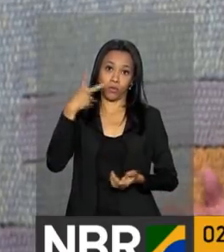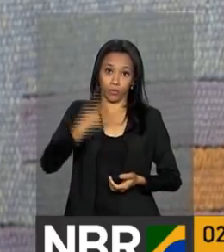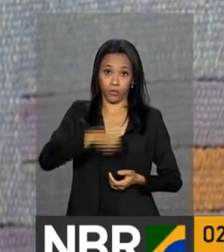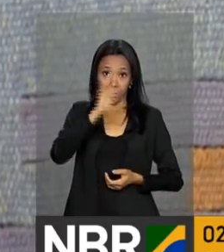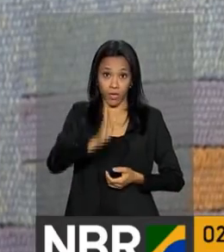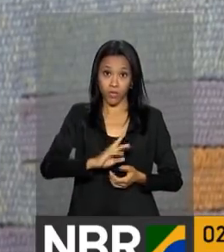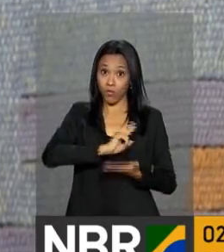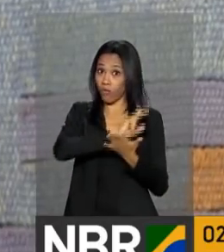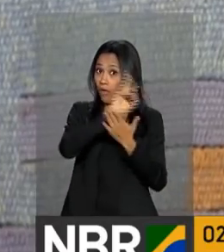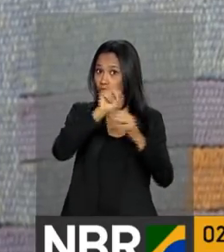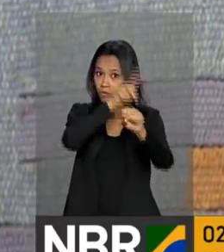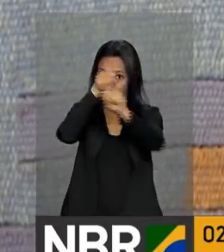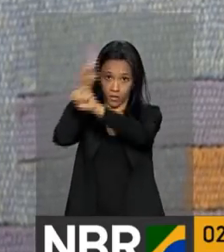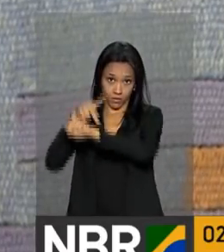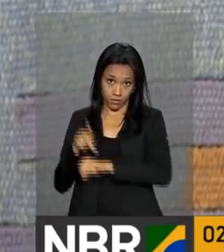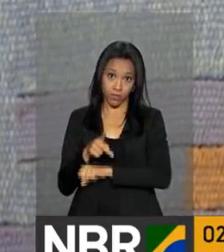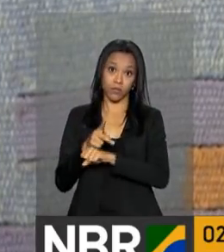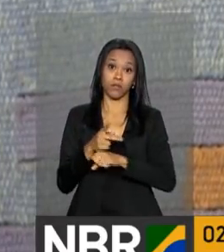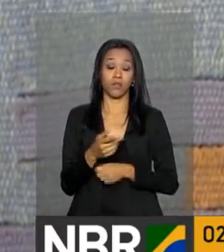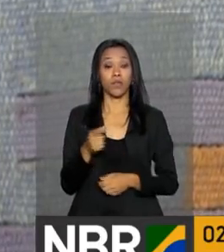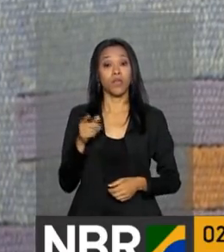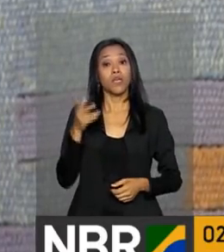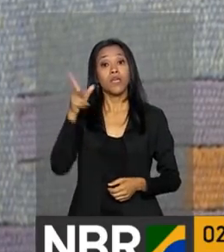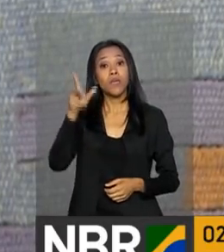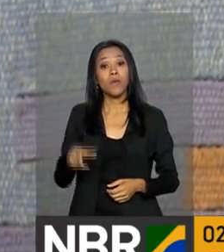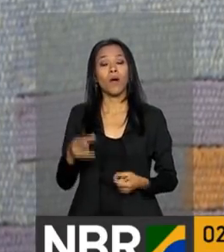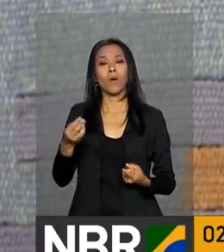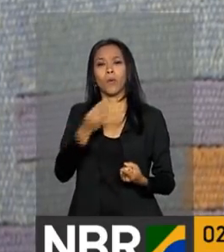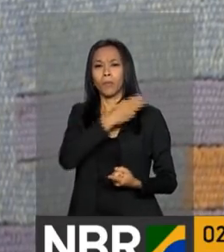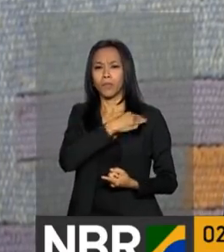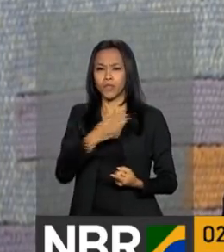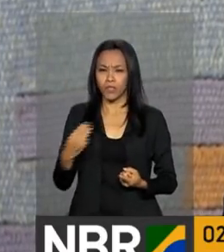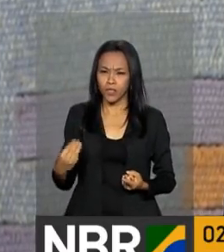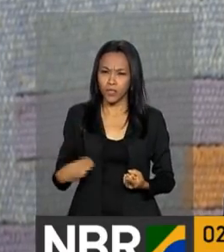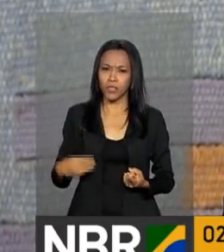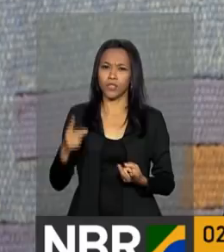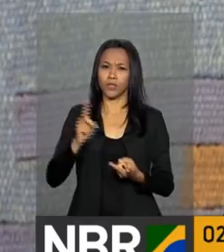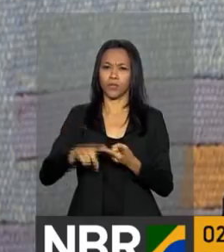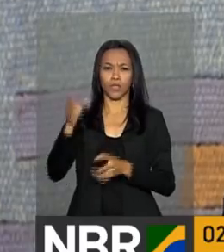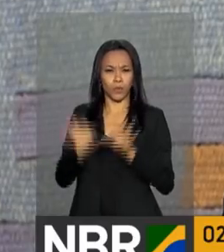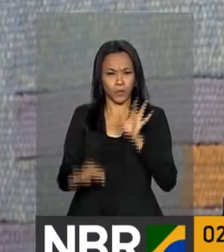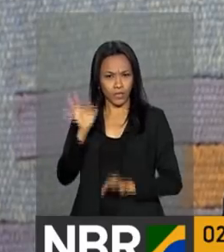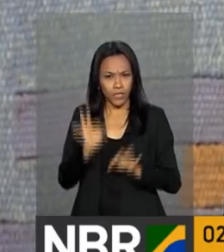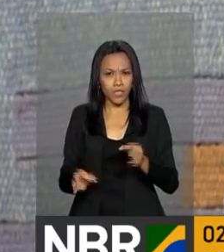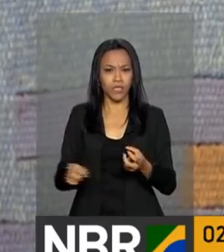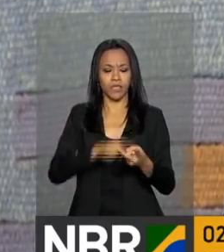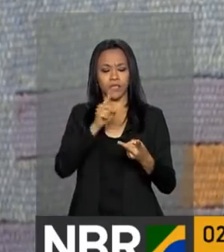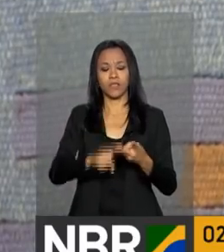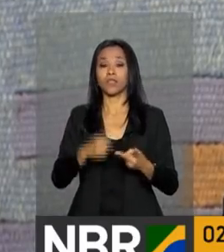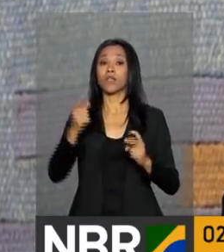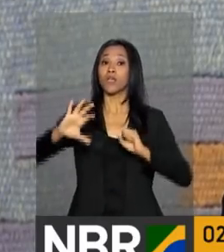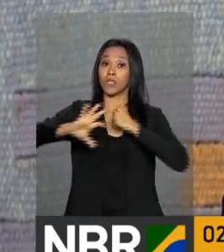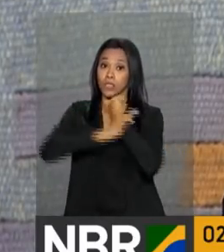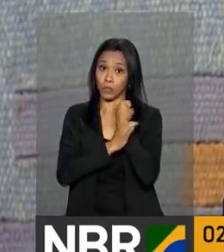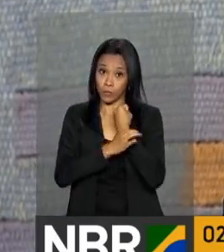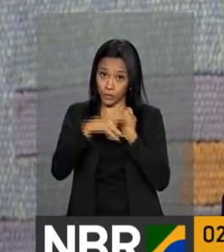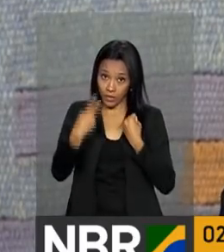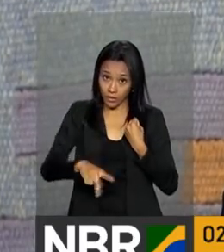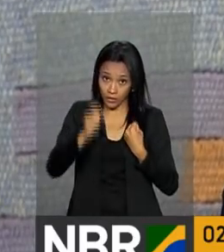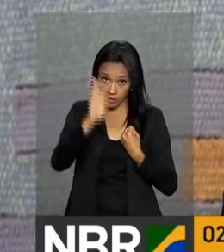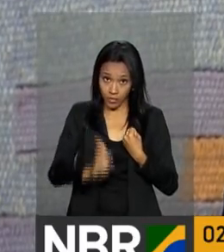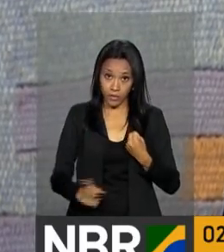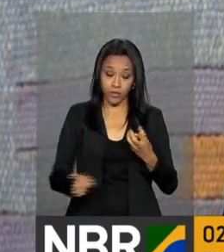Veja a visita feita pelos ministros Torquato Jardim, da Justiça, Raul Jungmann, da Segurança, e Sérgio